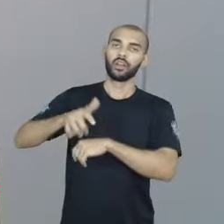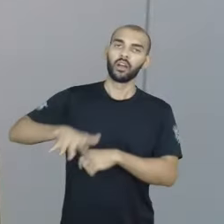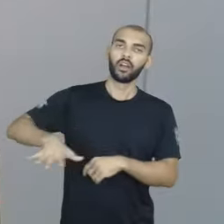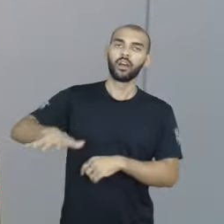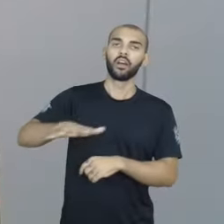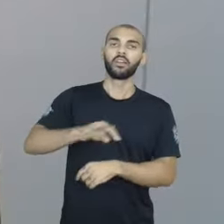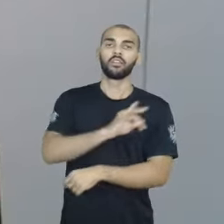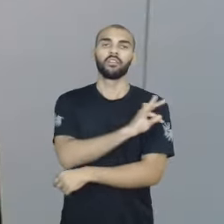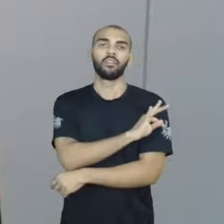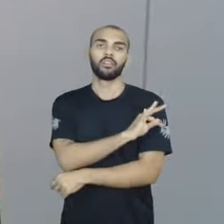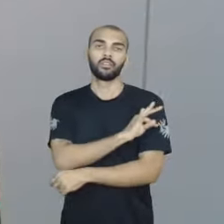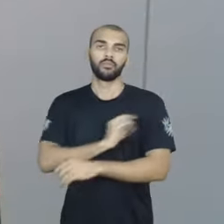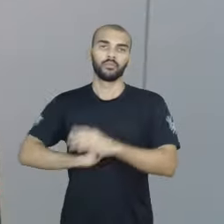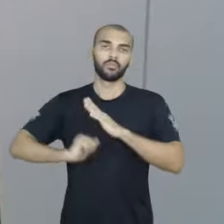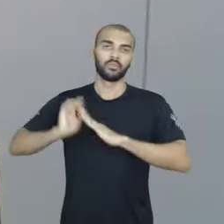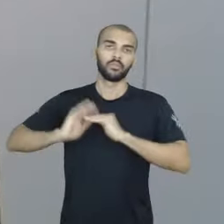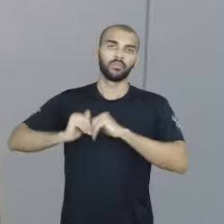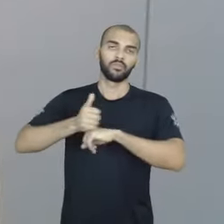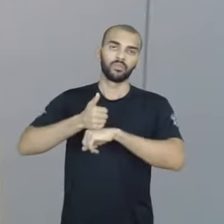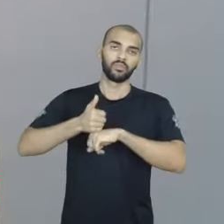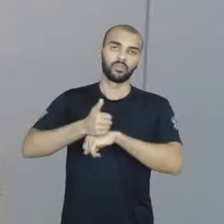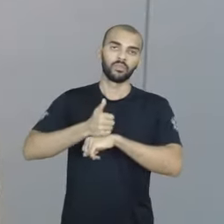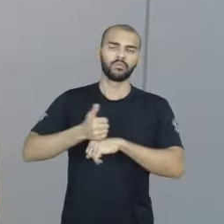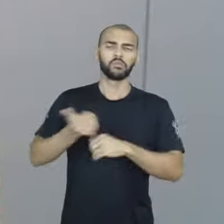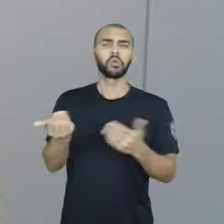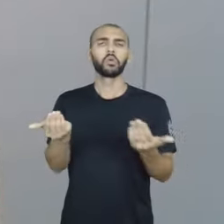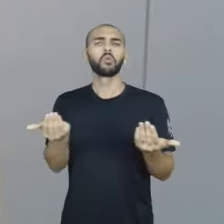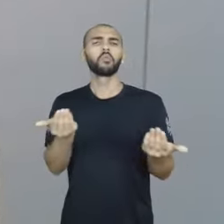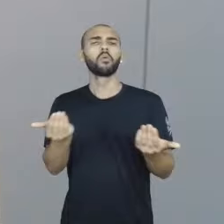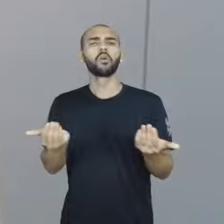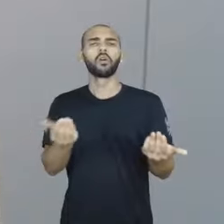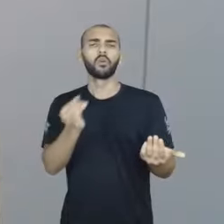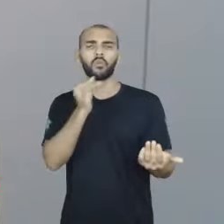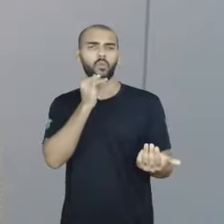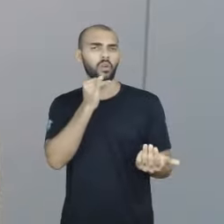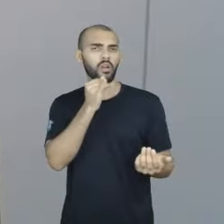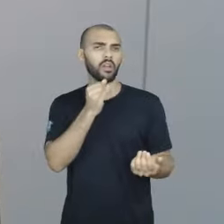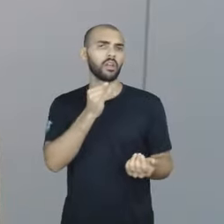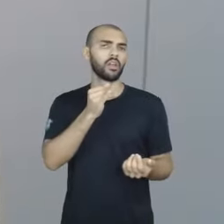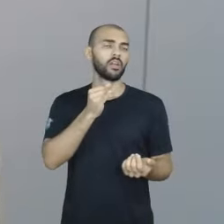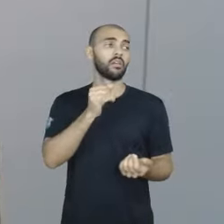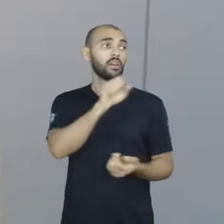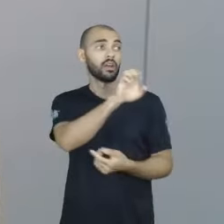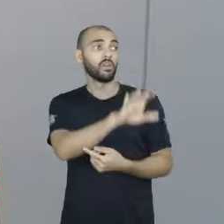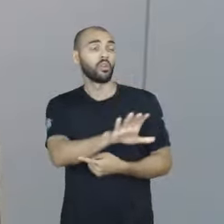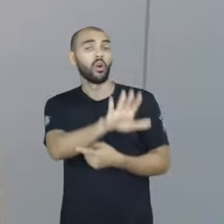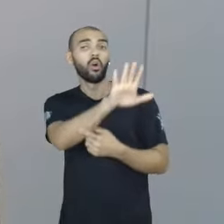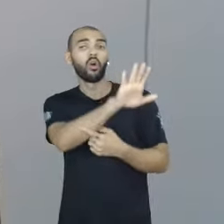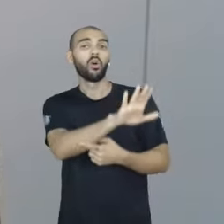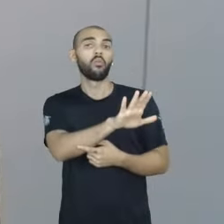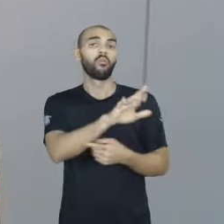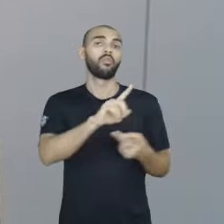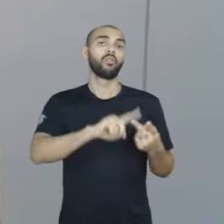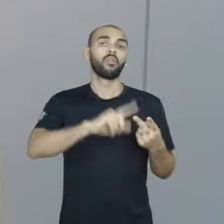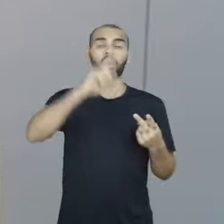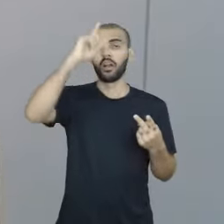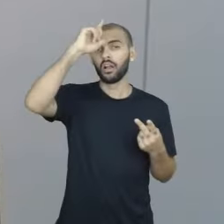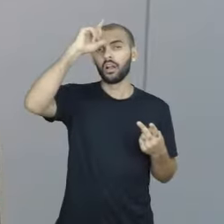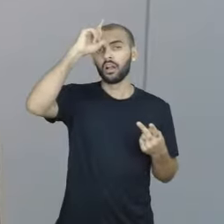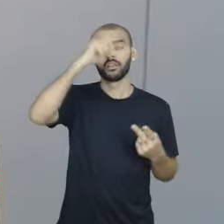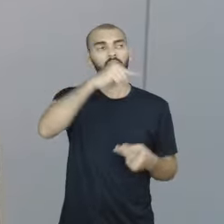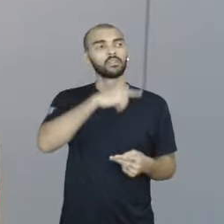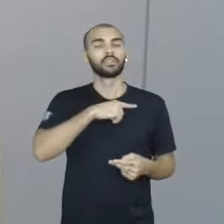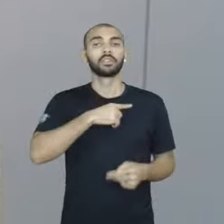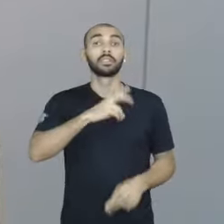E se você comparar com a União Europeia ou com a Alemanha, por exemplo, que 50% da força de trabalho é composta por pessoas